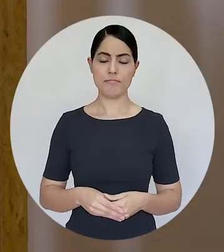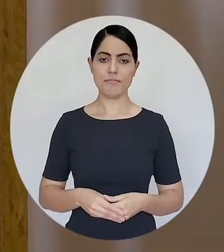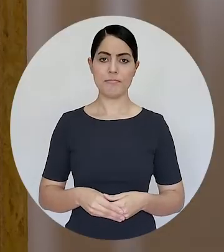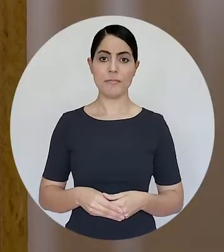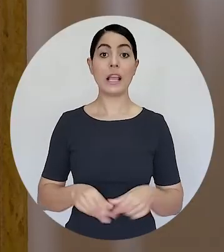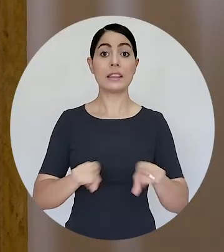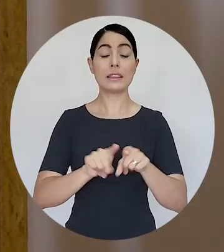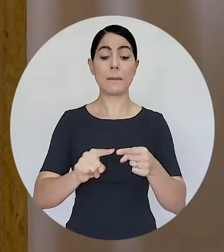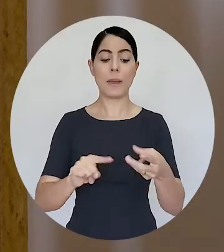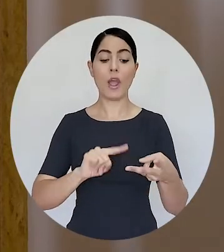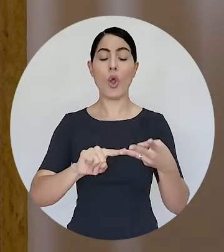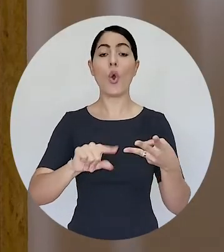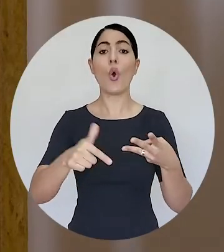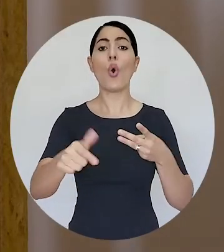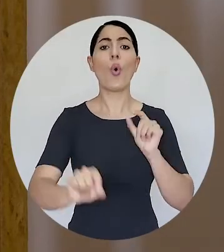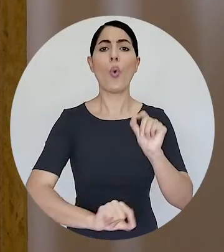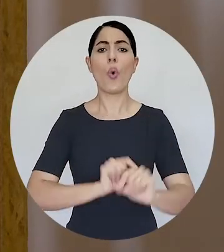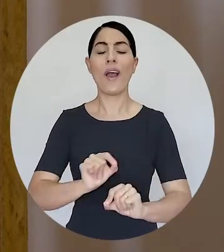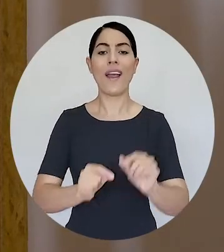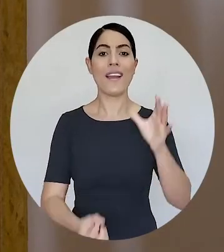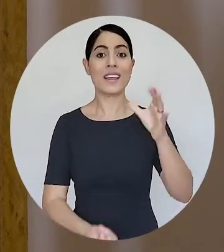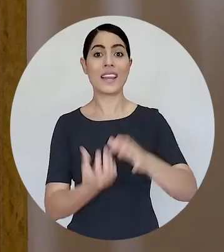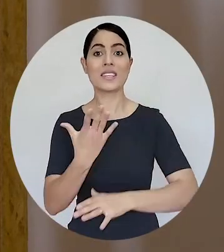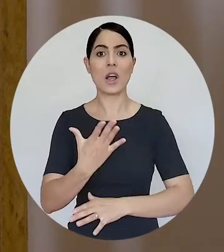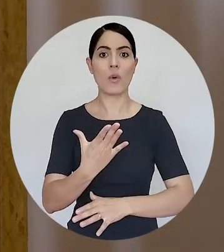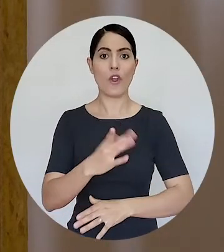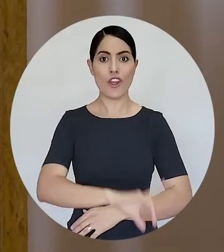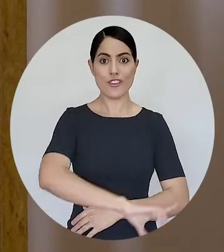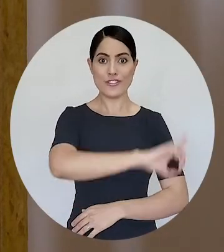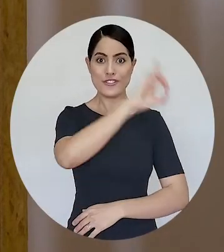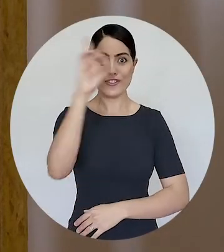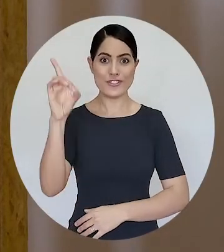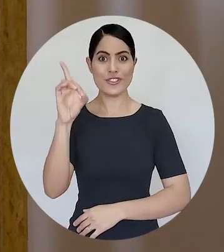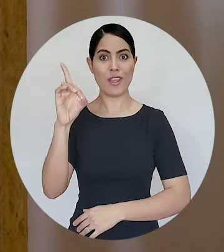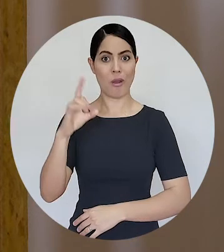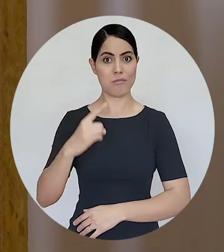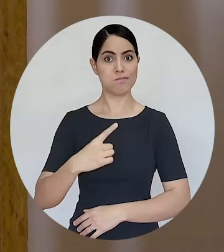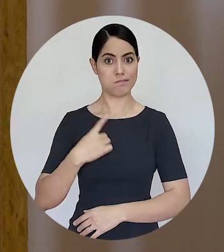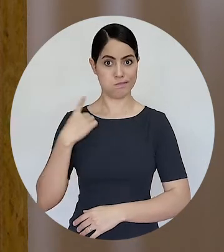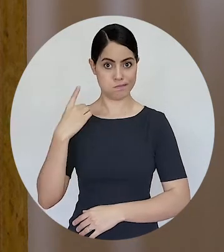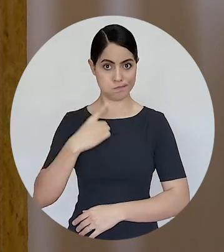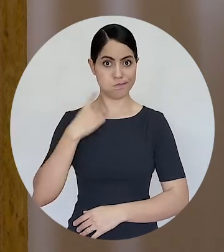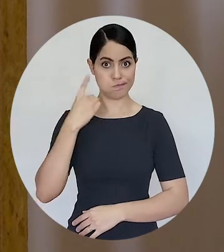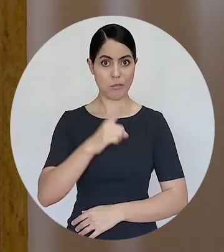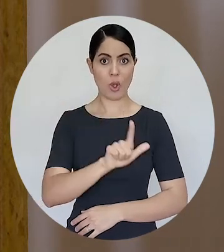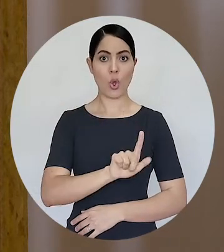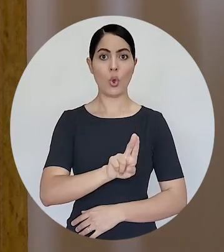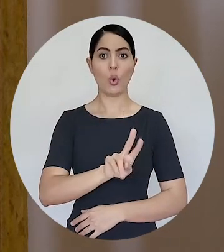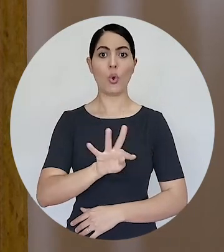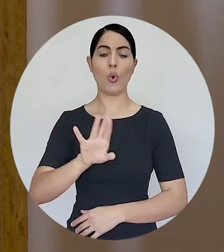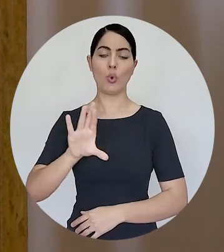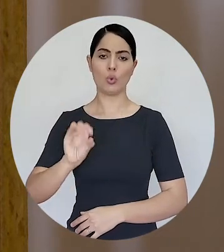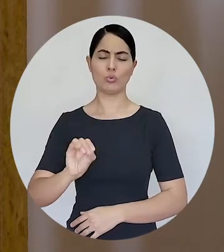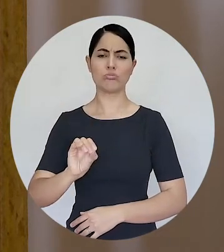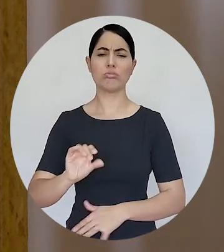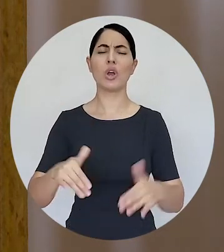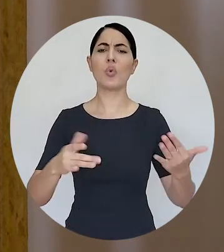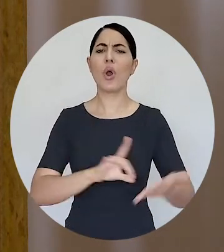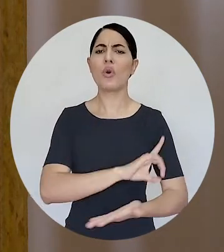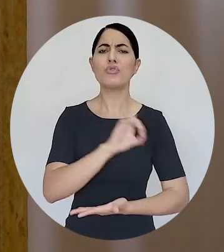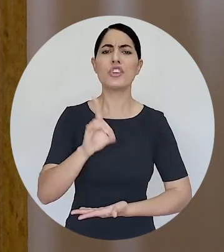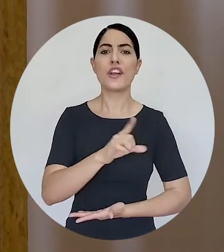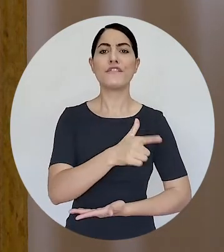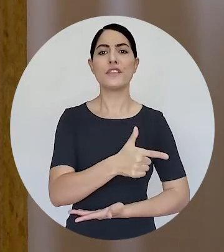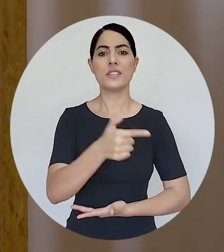Outra decisão do Conselho Pleno da Ordem é a criação do Dia Nacional de Luto à Advocacia Brasileira, que passa a ser o